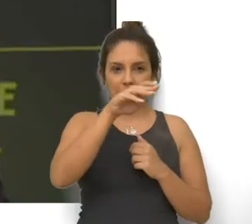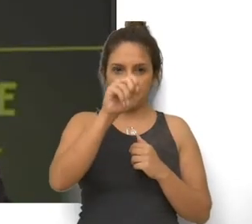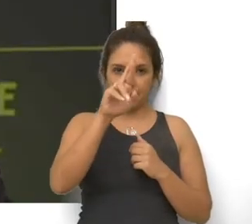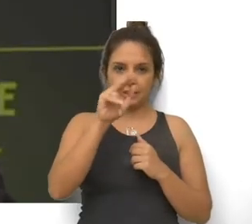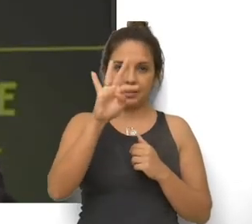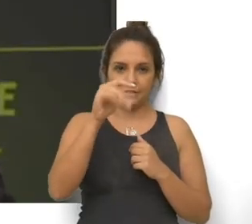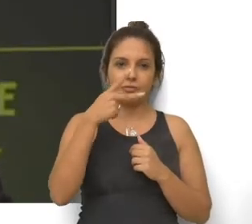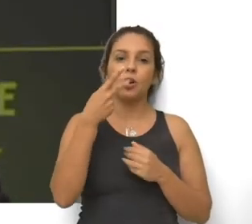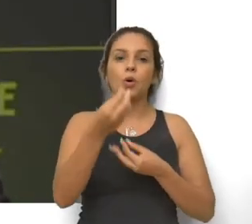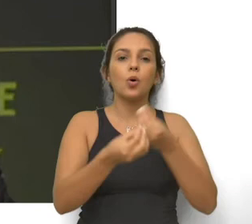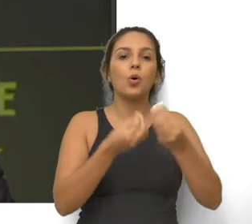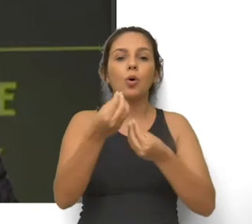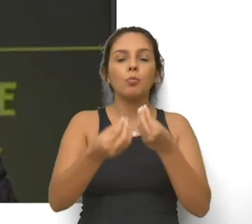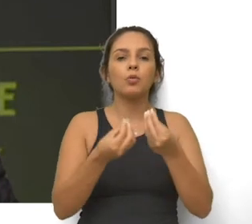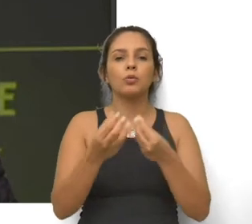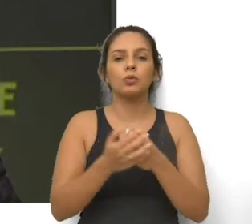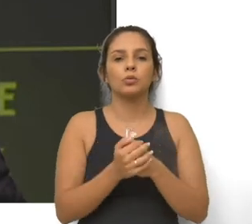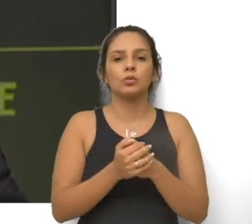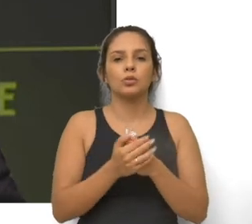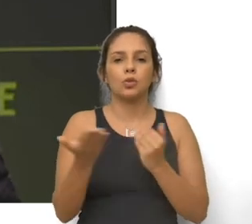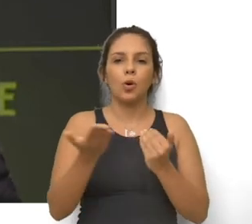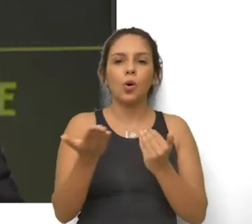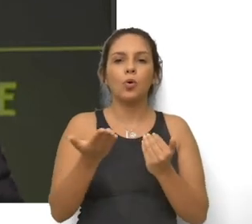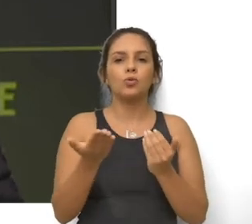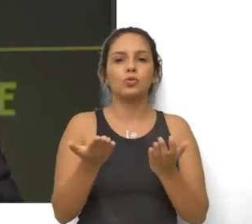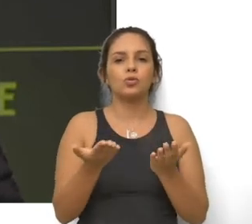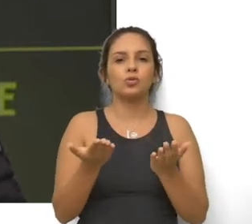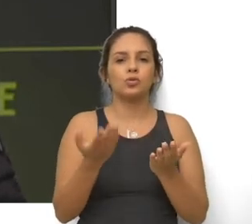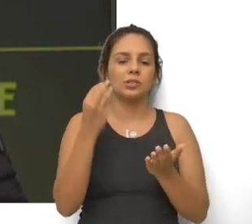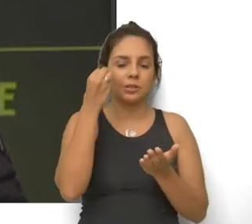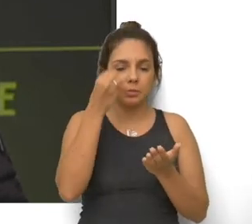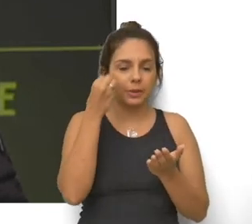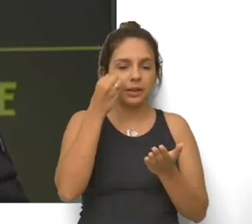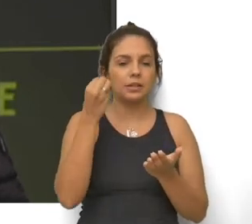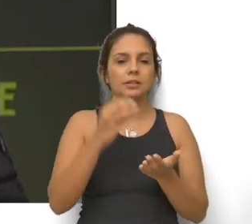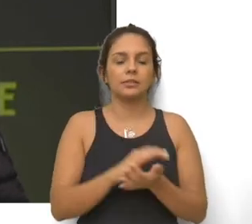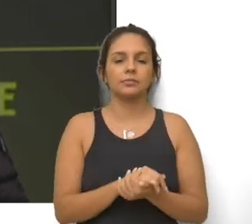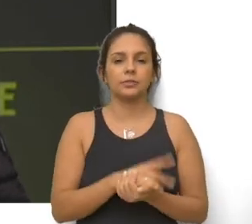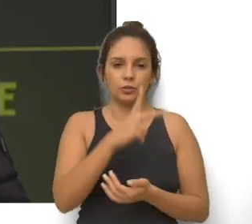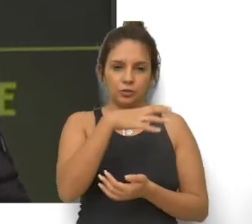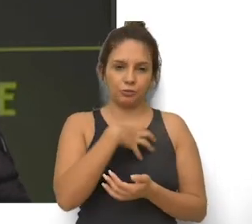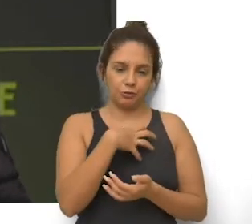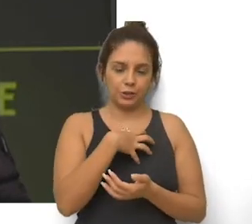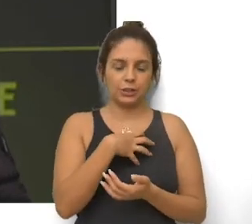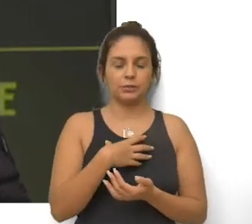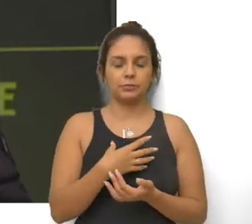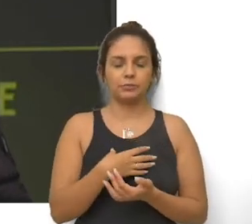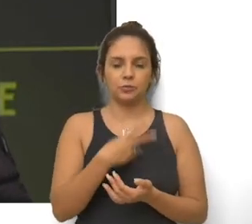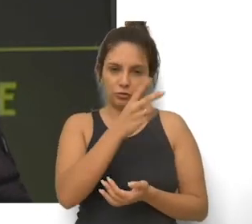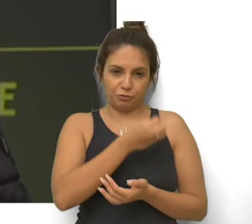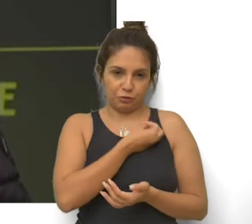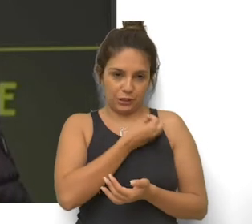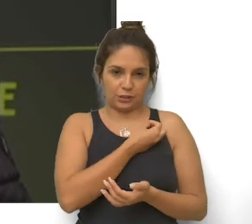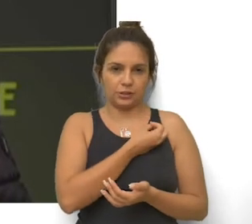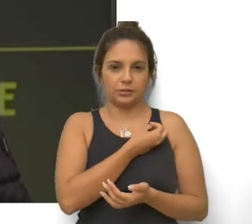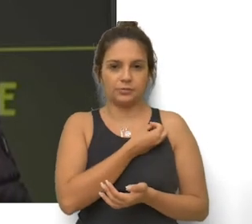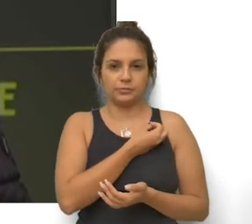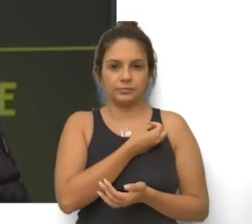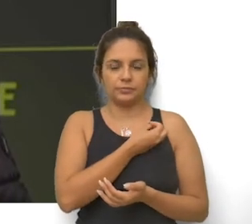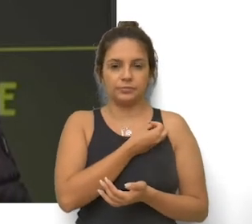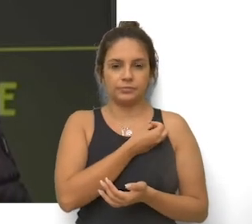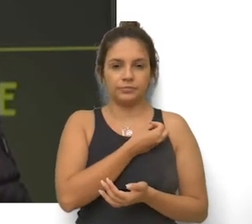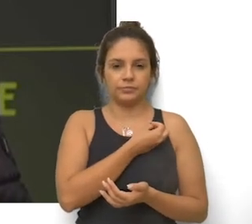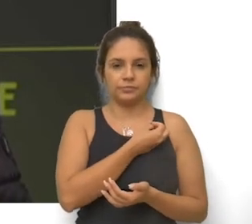falar como é que foi aí, hoje, como é que é essa experiência na sua vida. E a Regina, que já falou